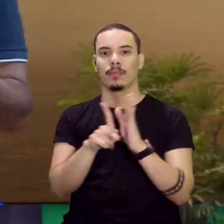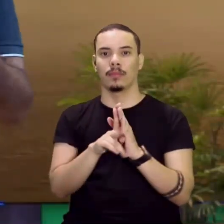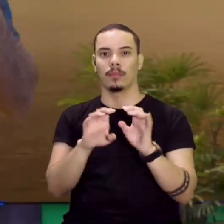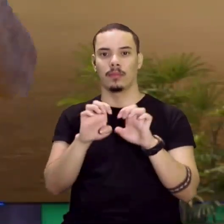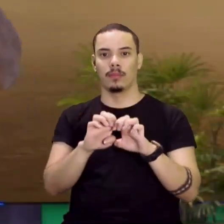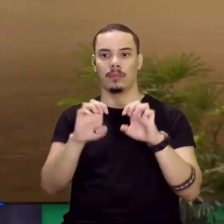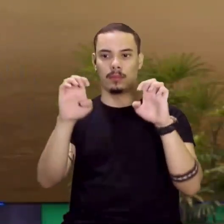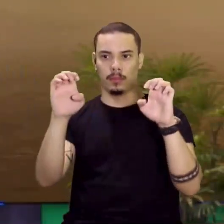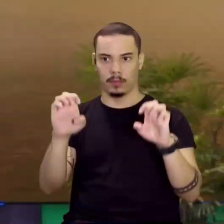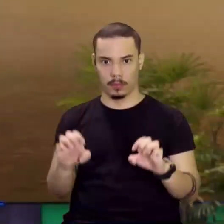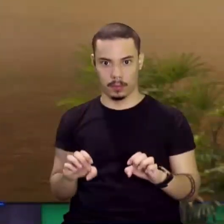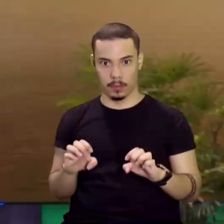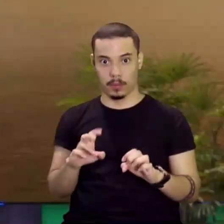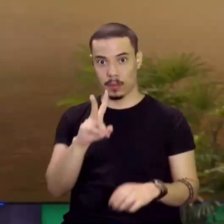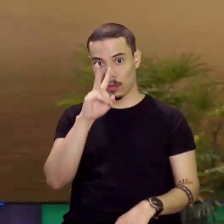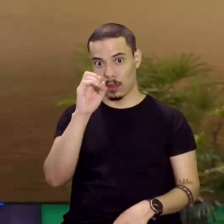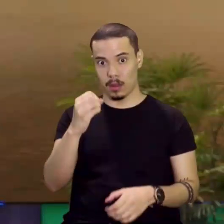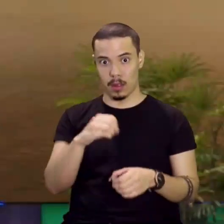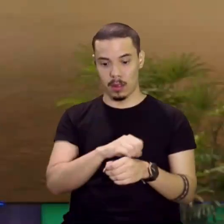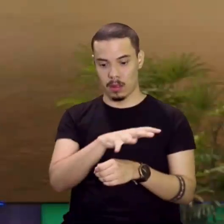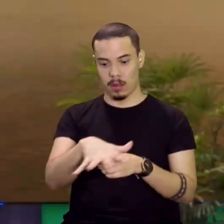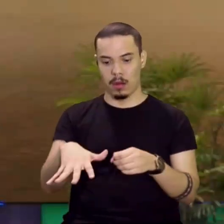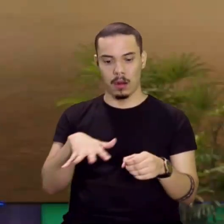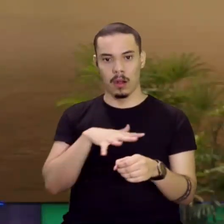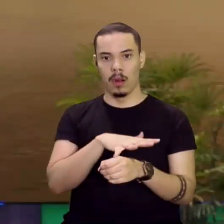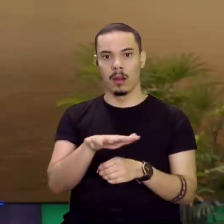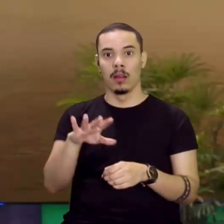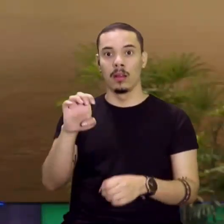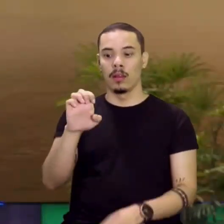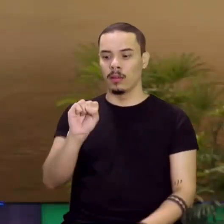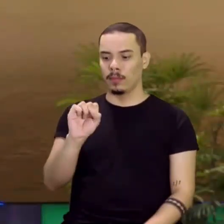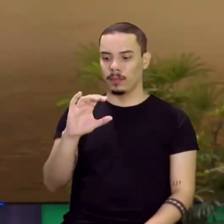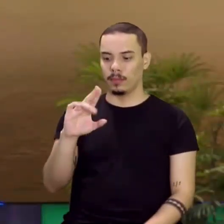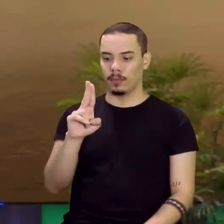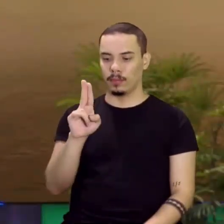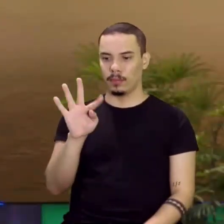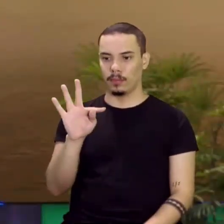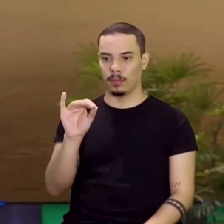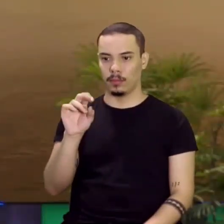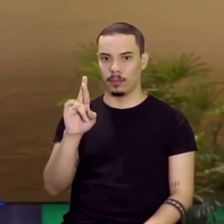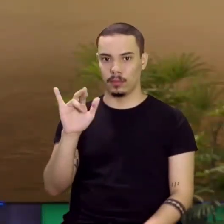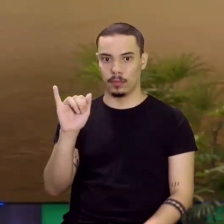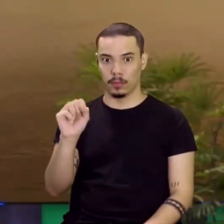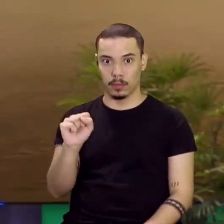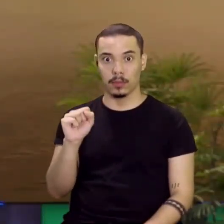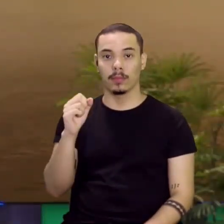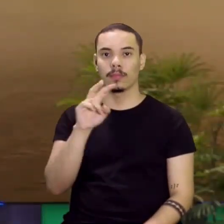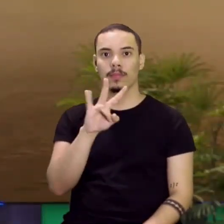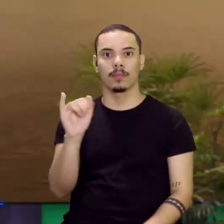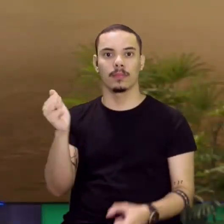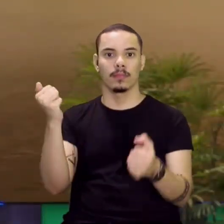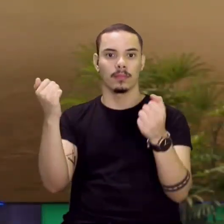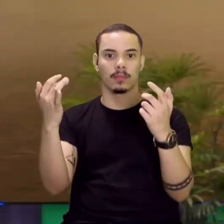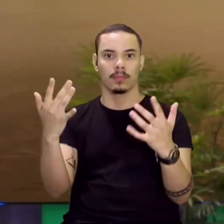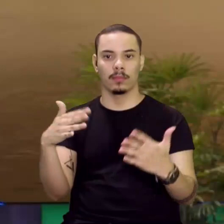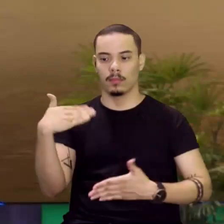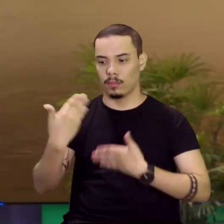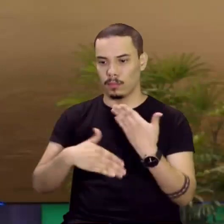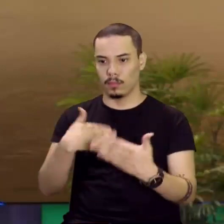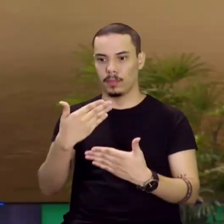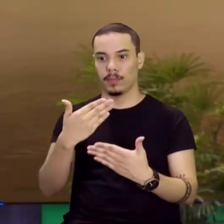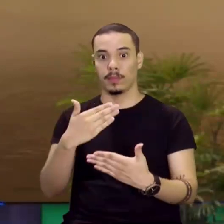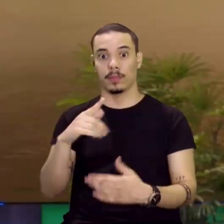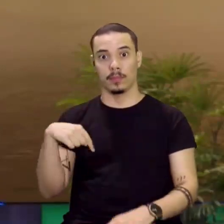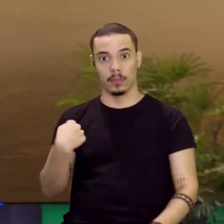estruturais, as forças de fora são esculturais, vai trabalhando. O nosso